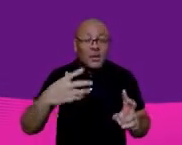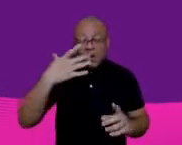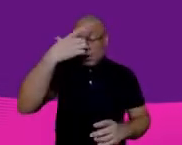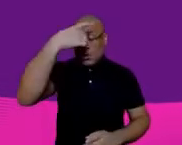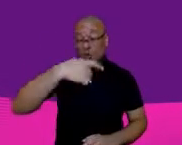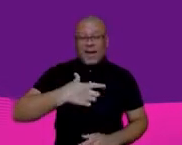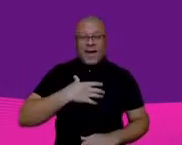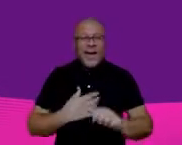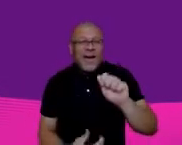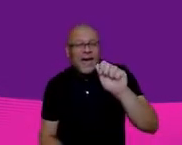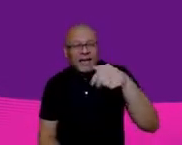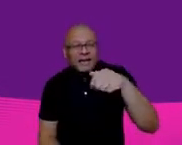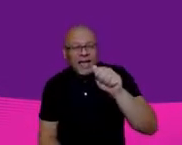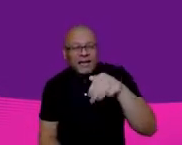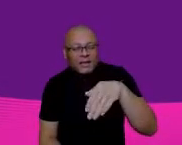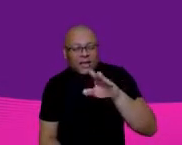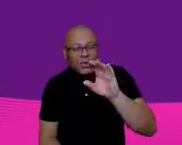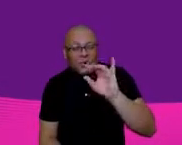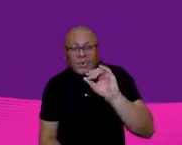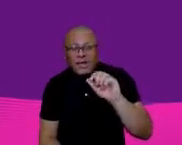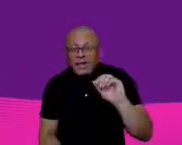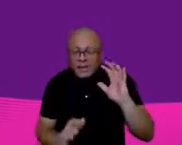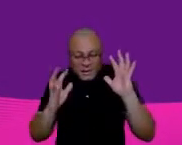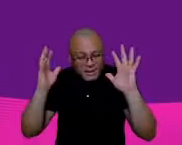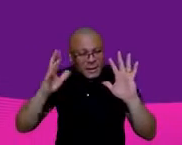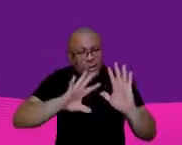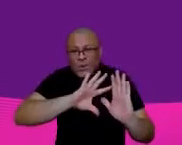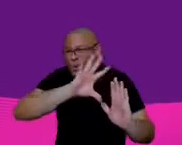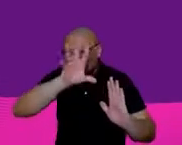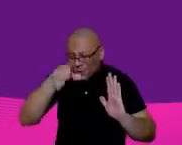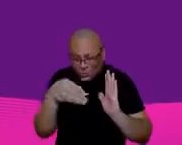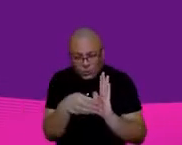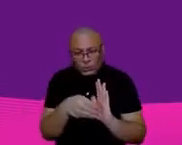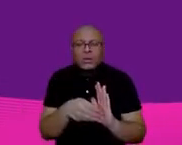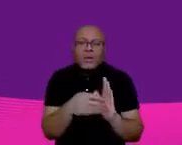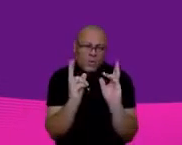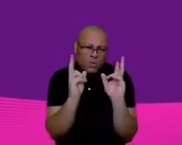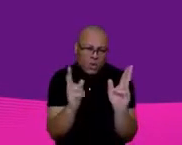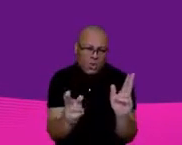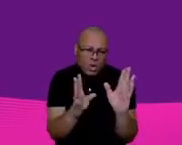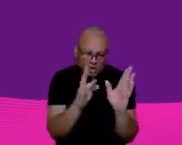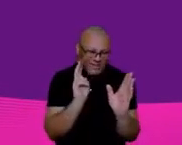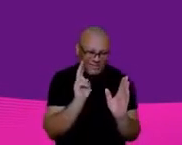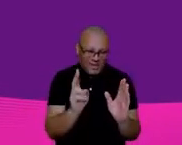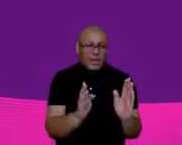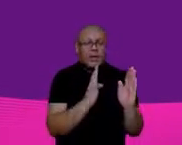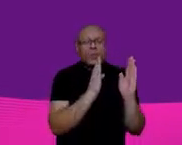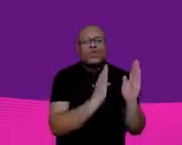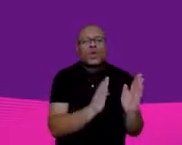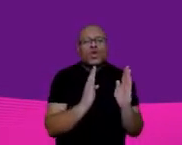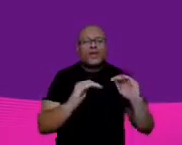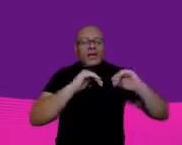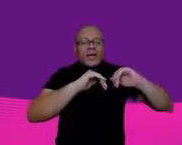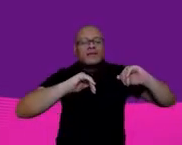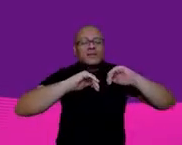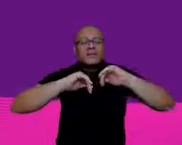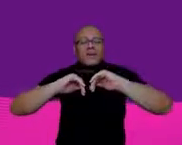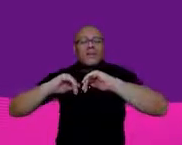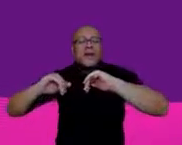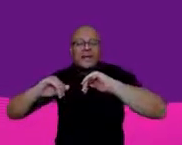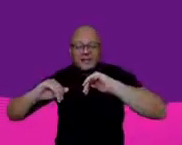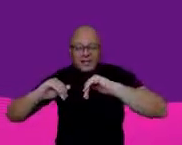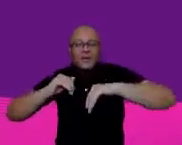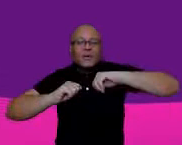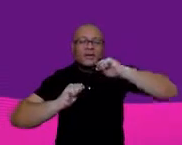A mesma coisa aqui. Processo de planejamento com a segmentação. Depois, na